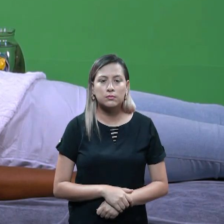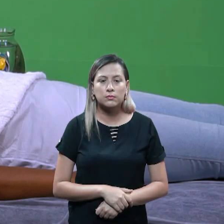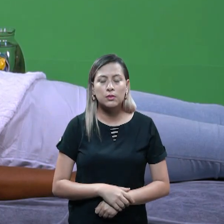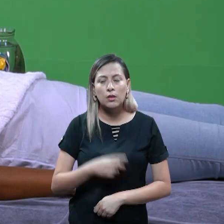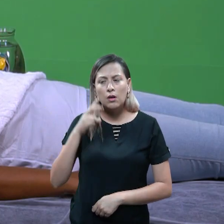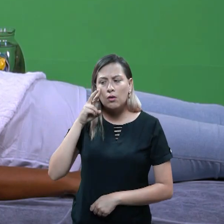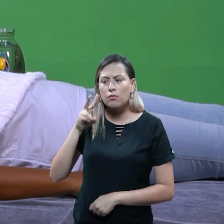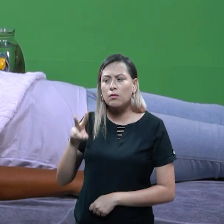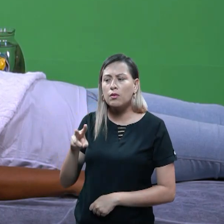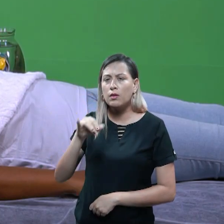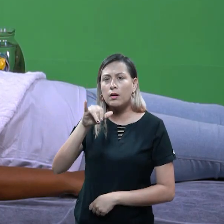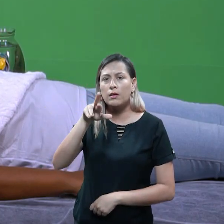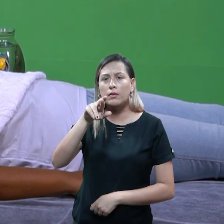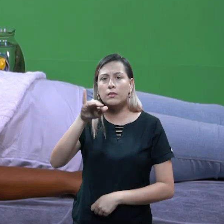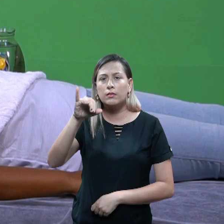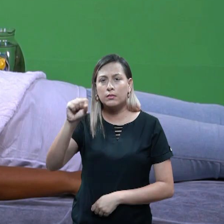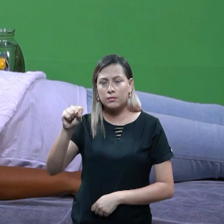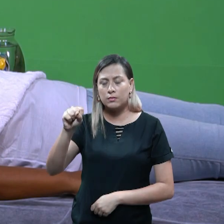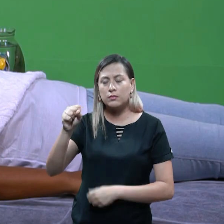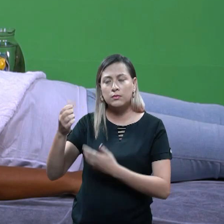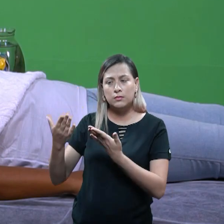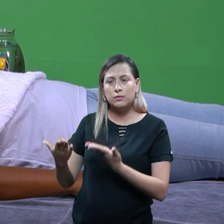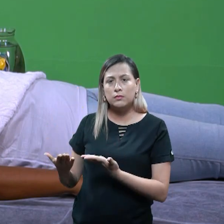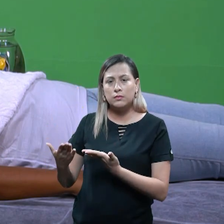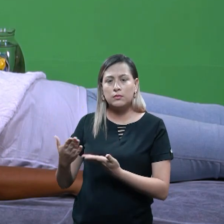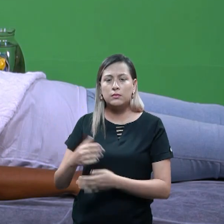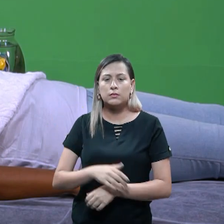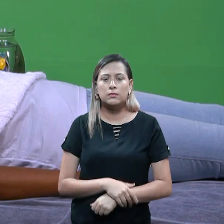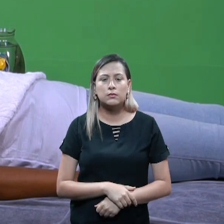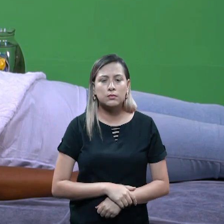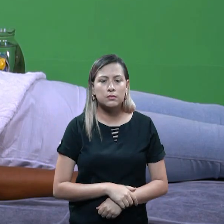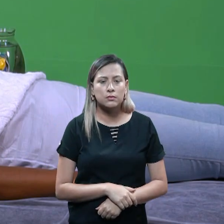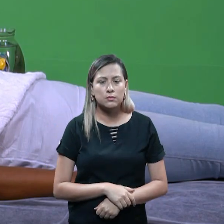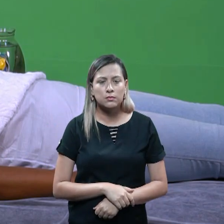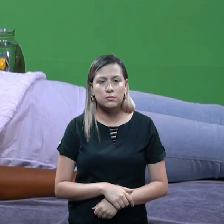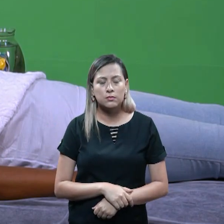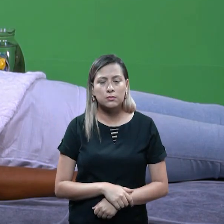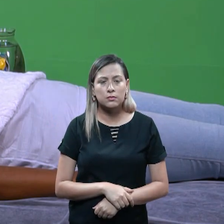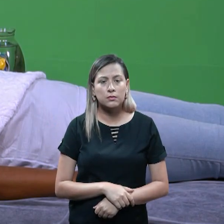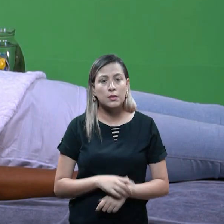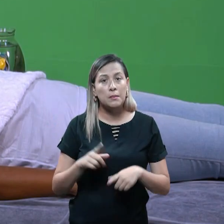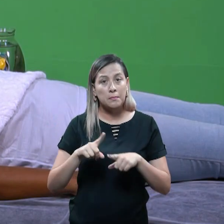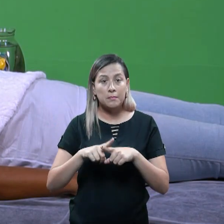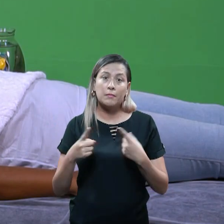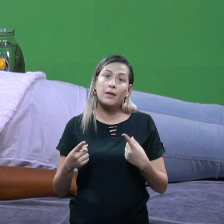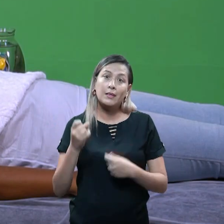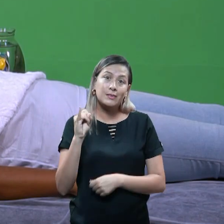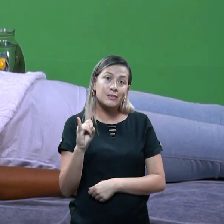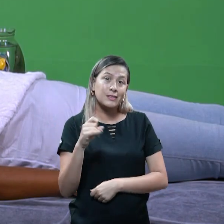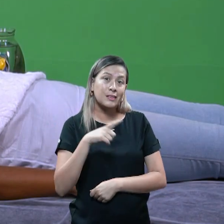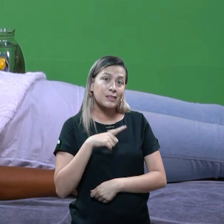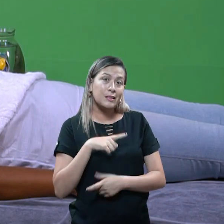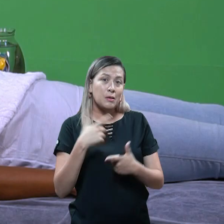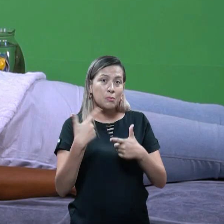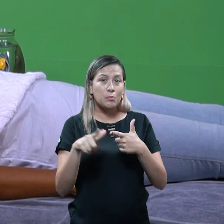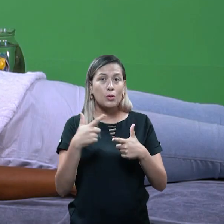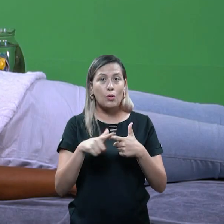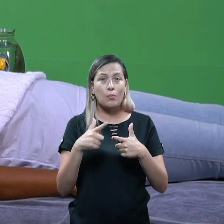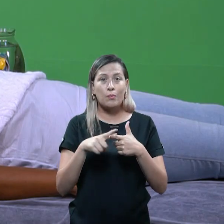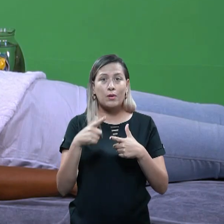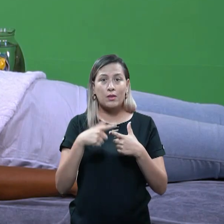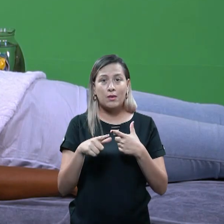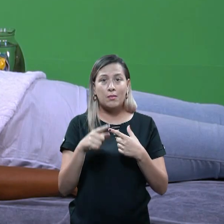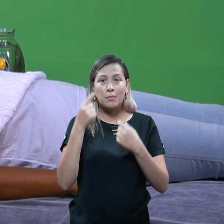a íris dela, pã. Deu certinho, risquei. Só que se ela tiver um problema de estrabismo,